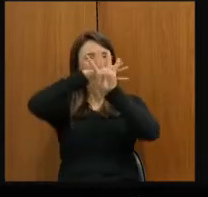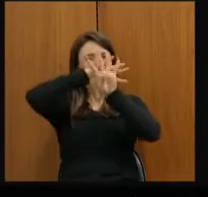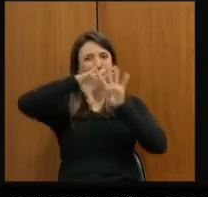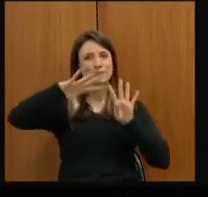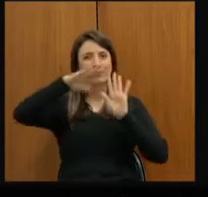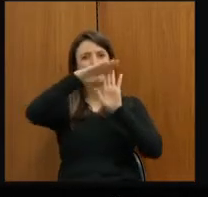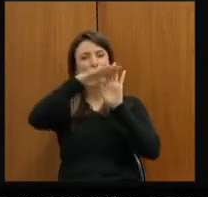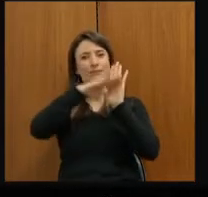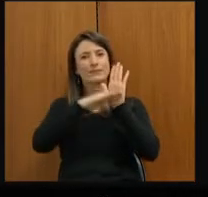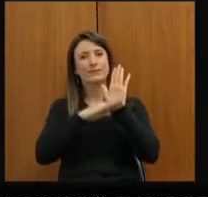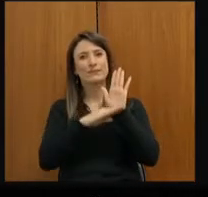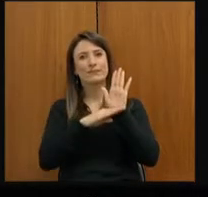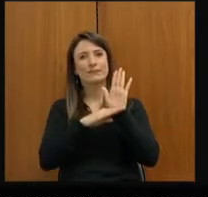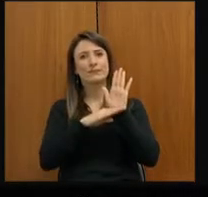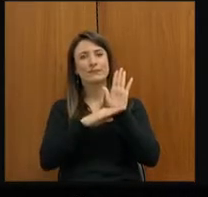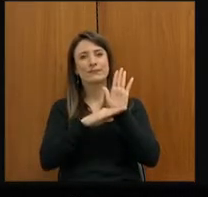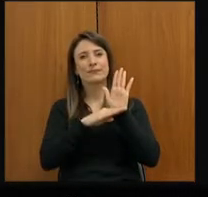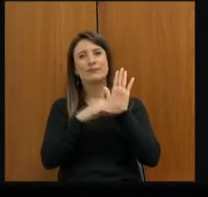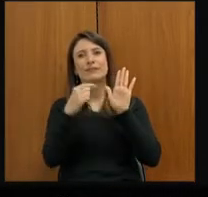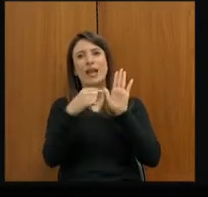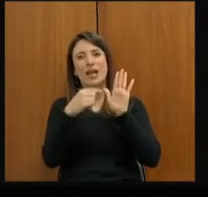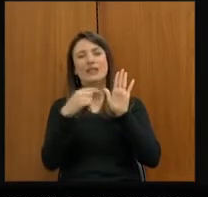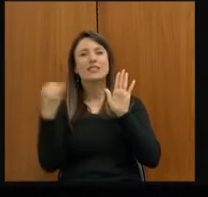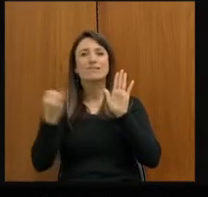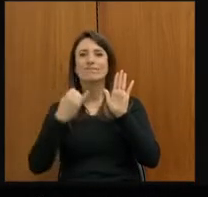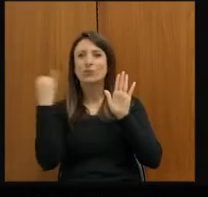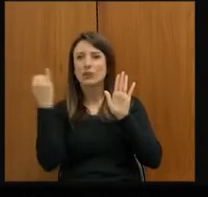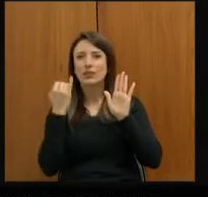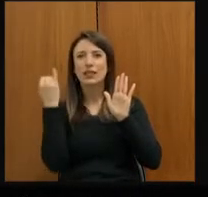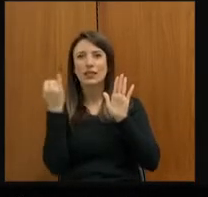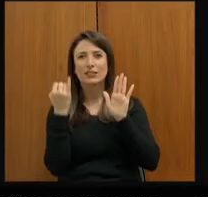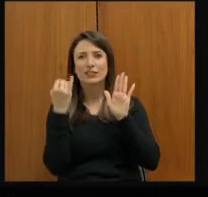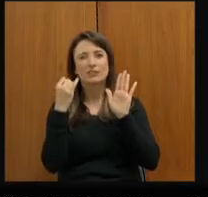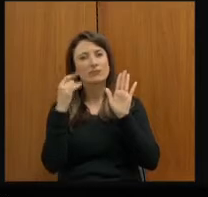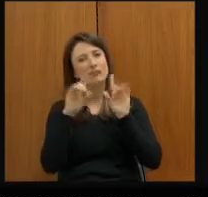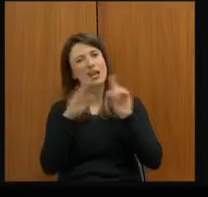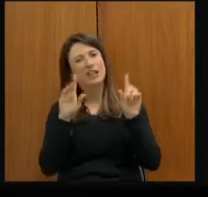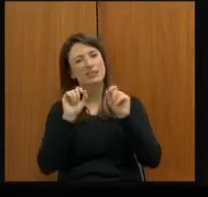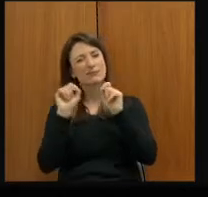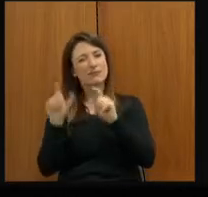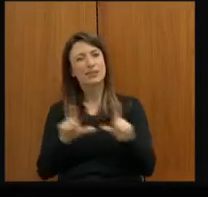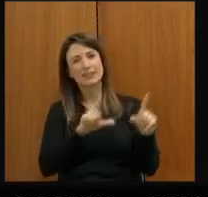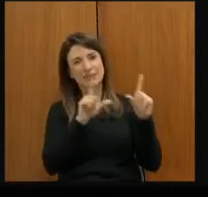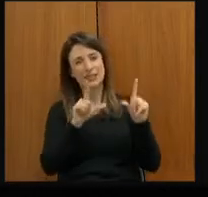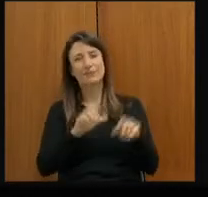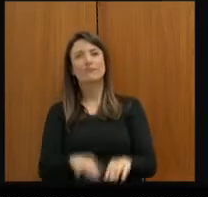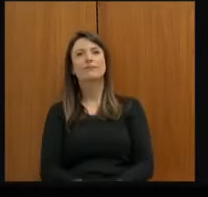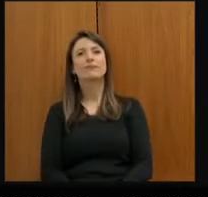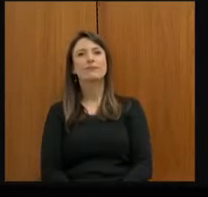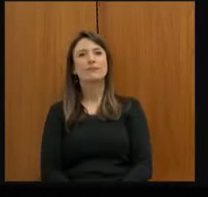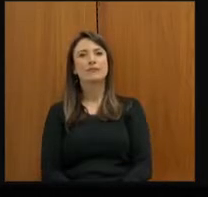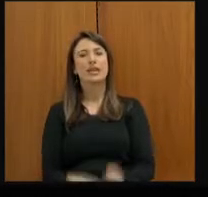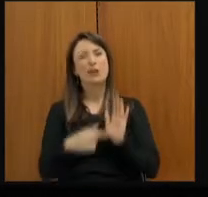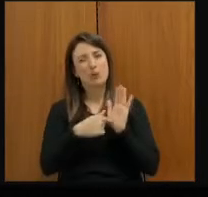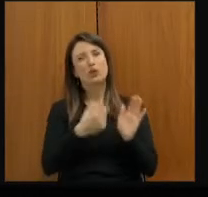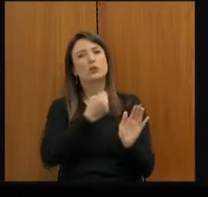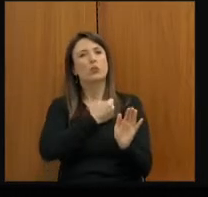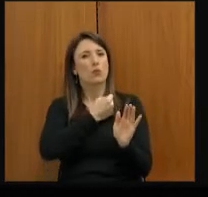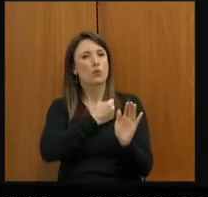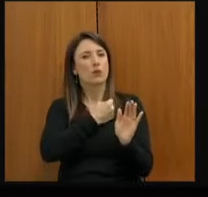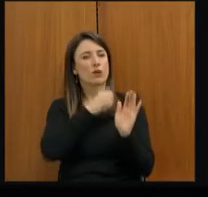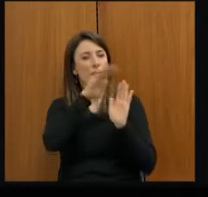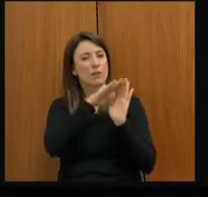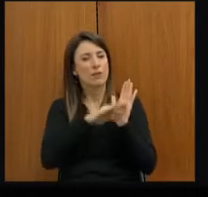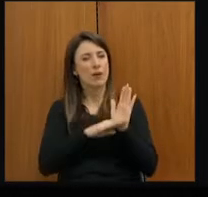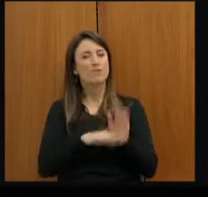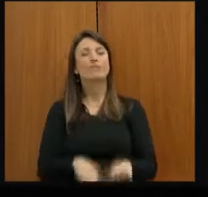e esse mapa é bem importante mas ele pode passar nós temos números aí essa